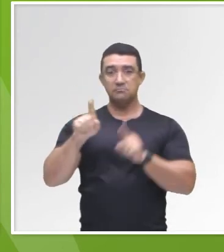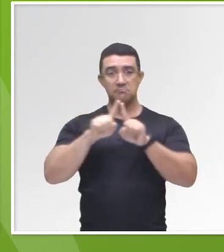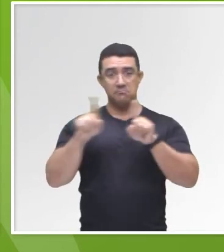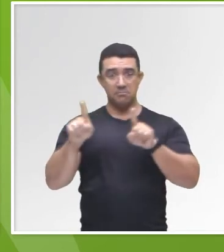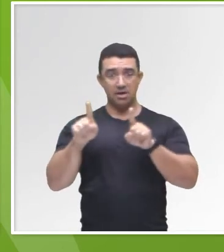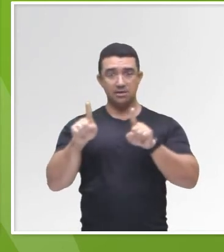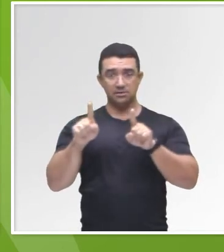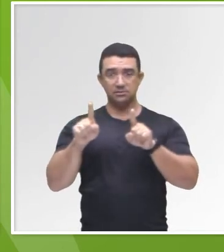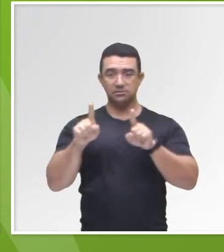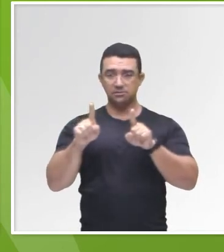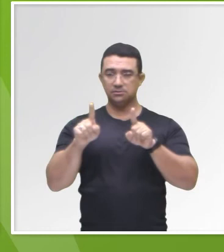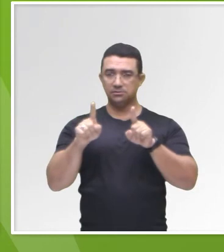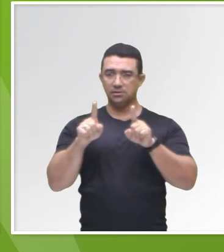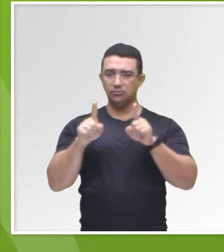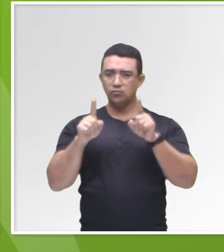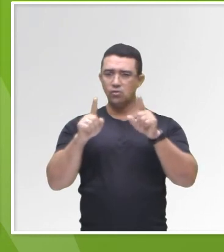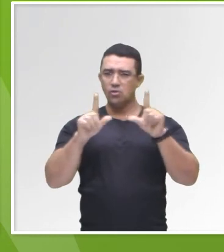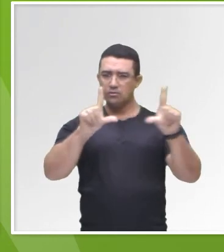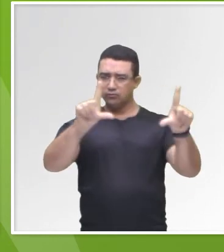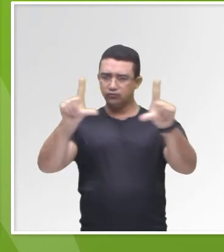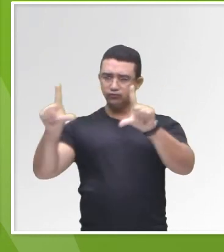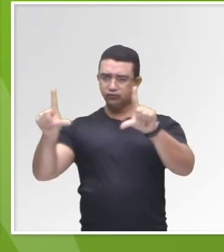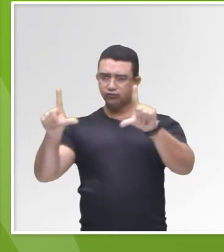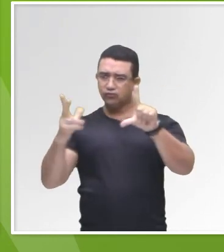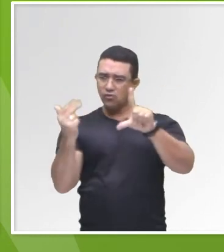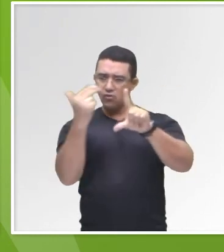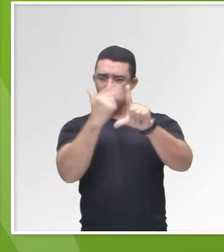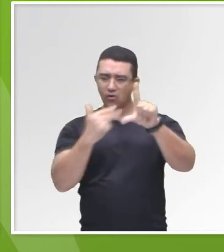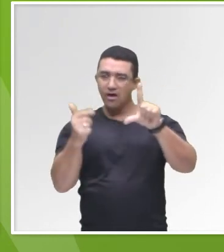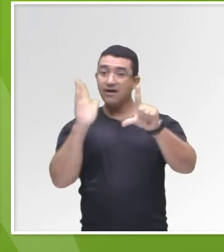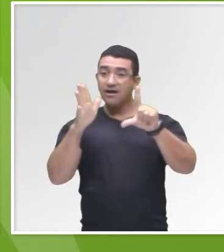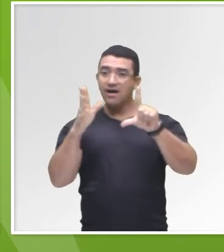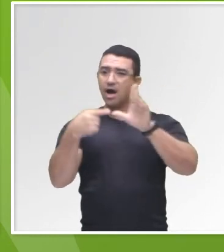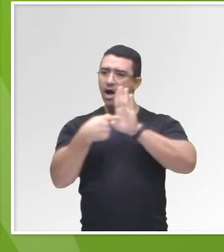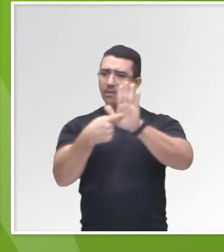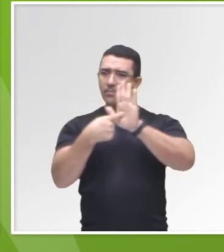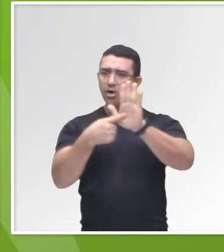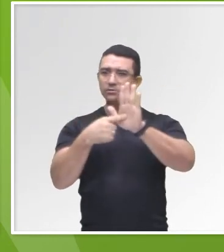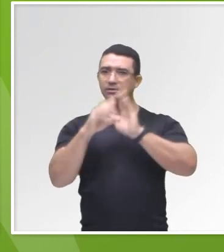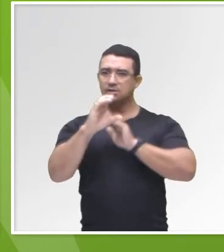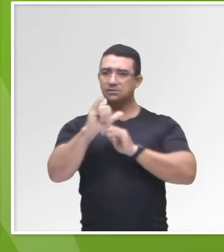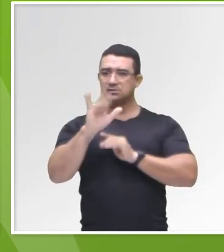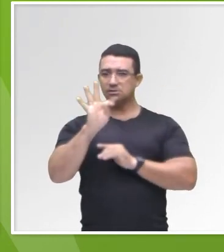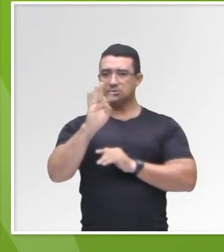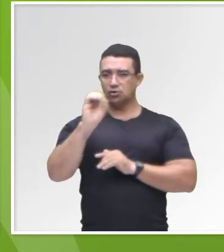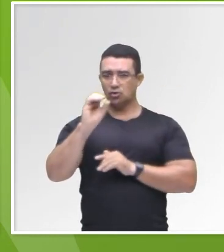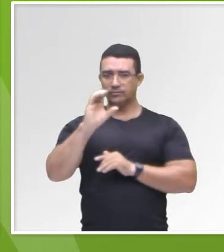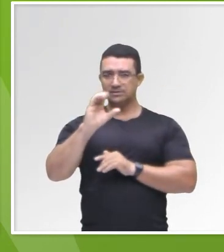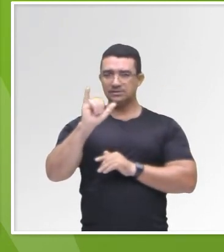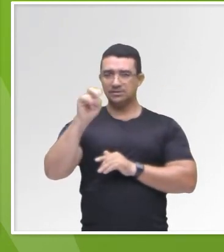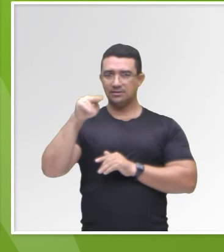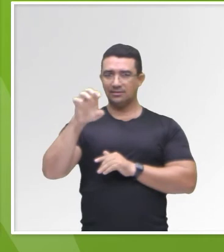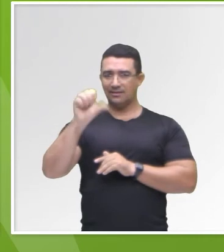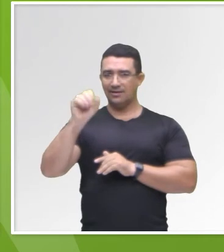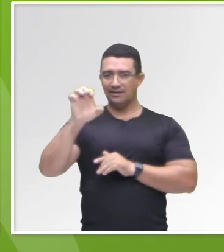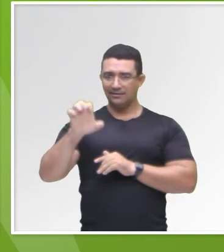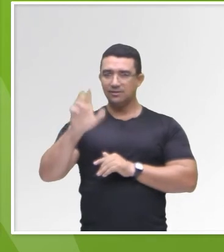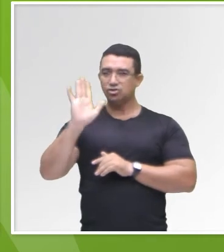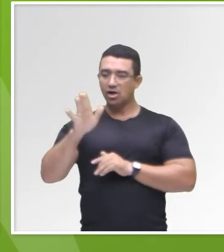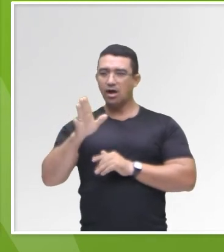aqui a nossa citocinese, onde a gente já tem a célula bem organizada, certo? Temos aí, ó,